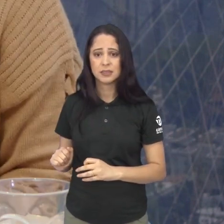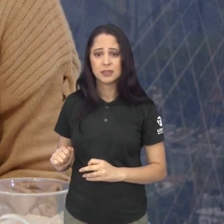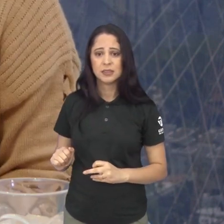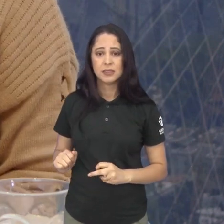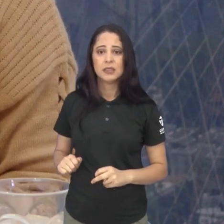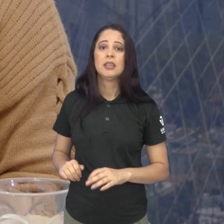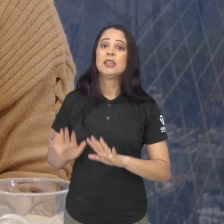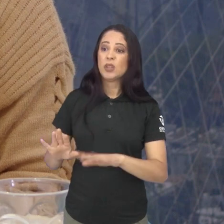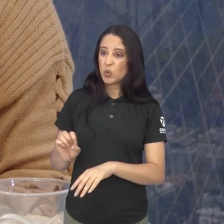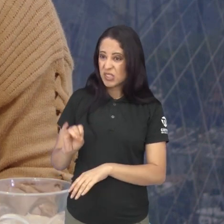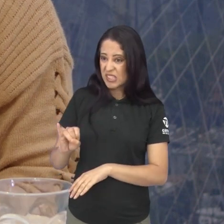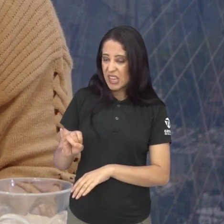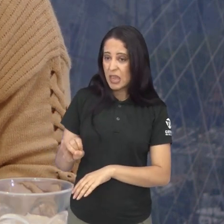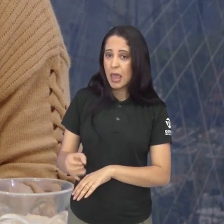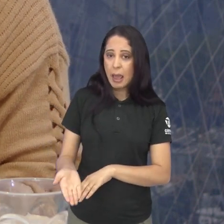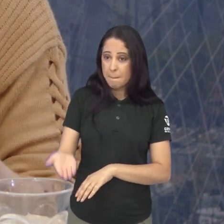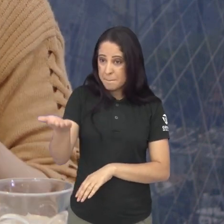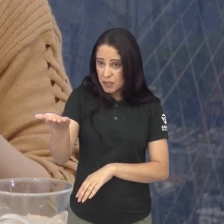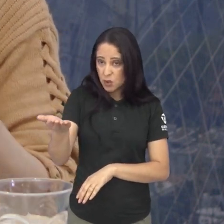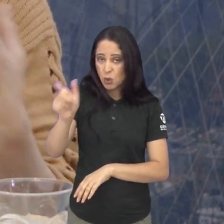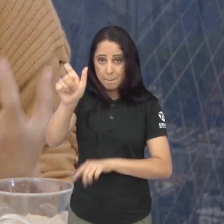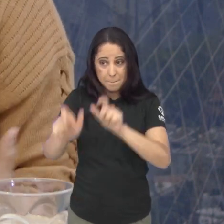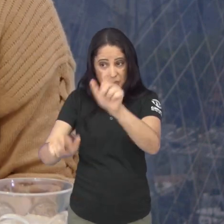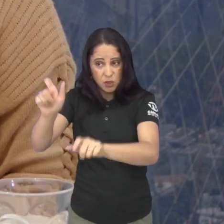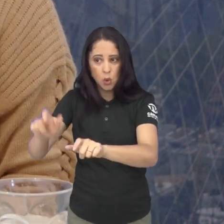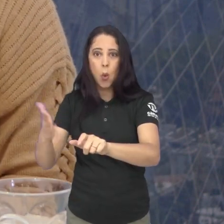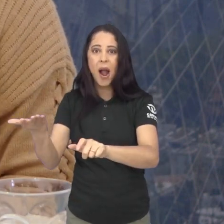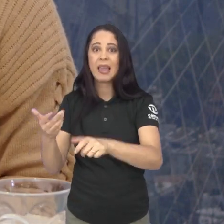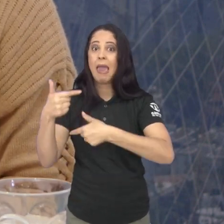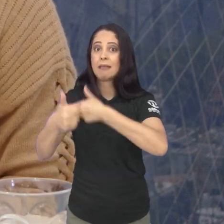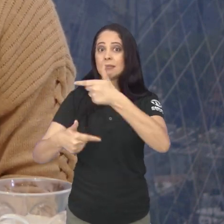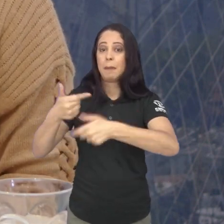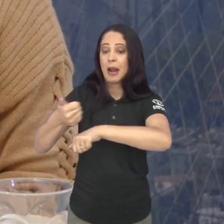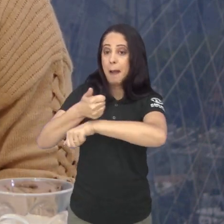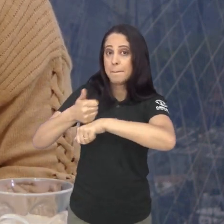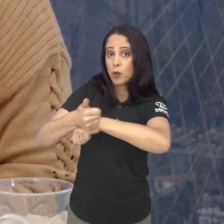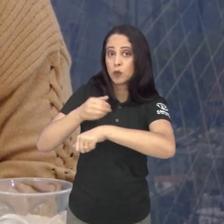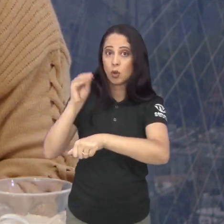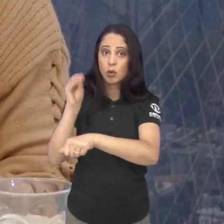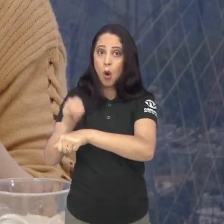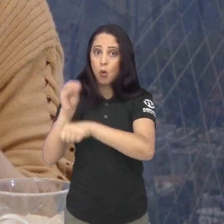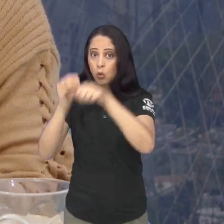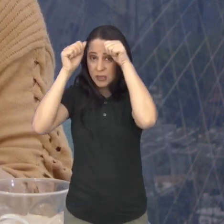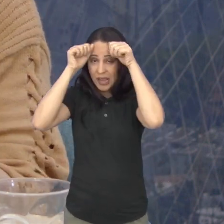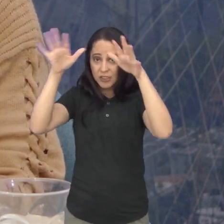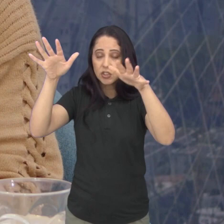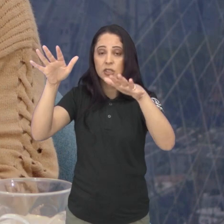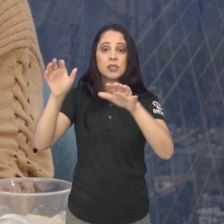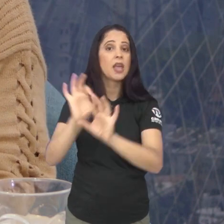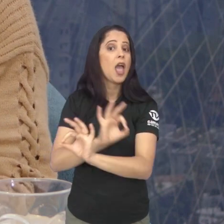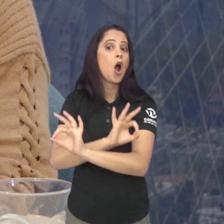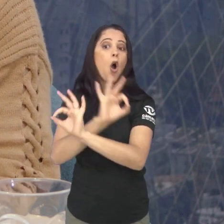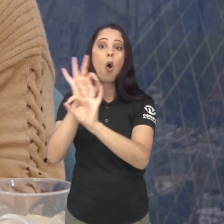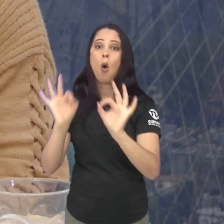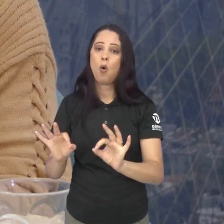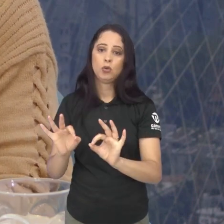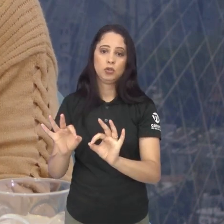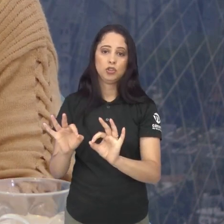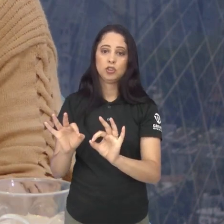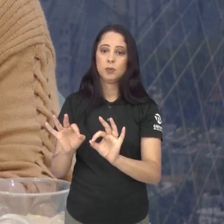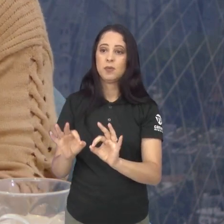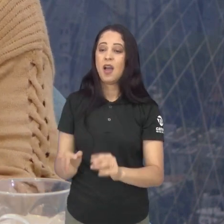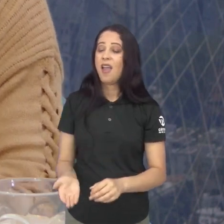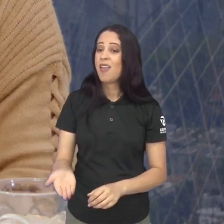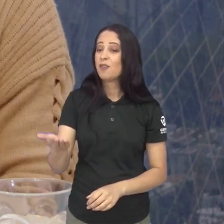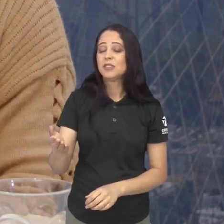garantido, uhum. Né, porque a gente tem uma demanda muito grande para esse mercado, você vai aprender justamente a